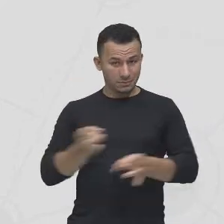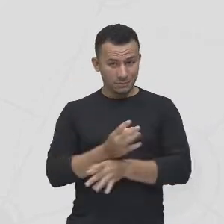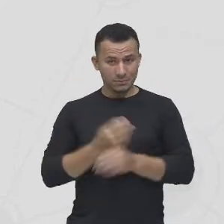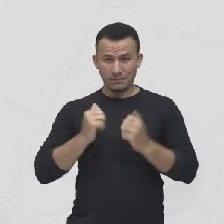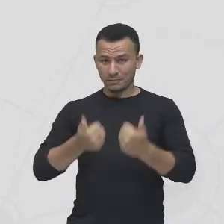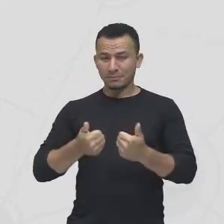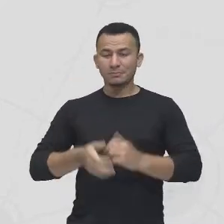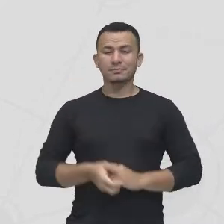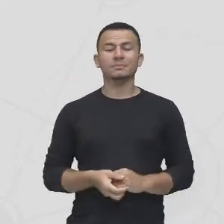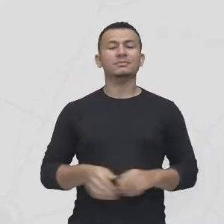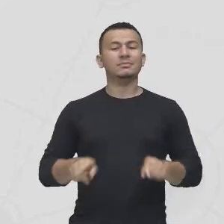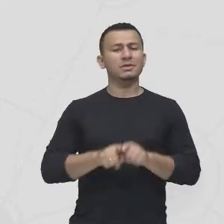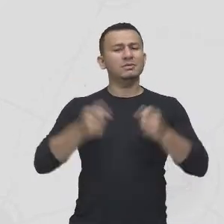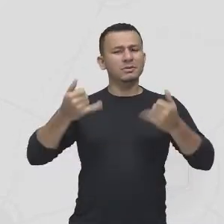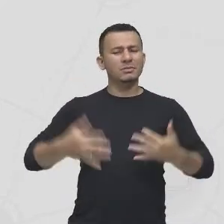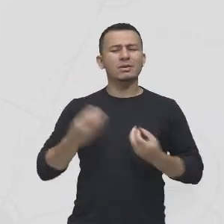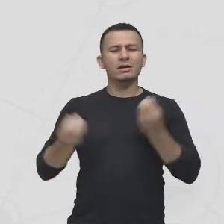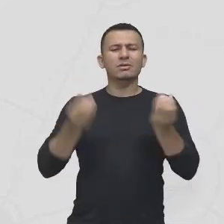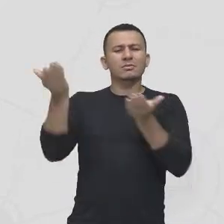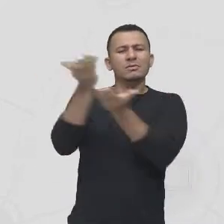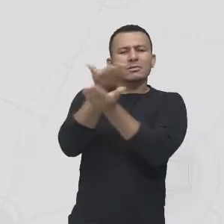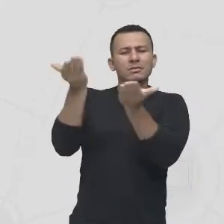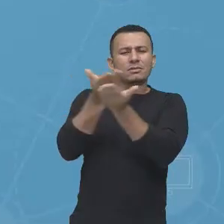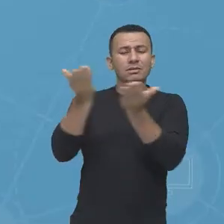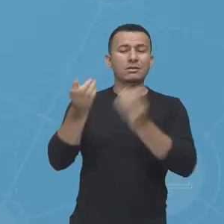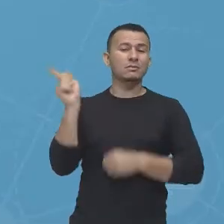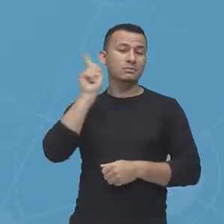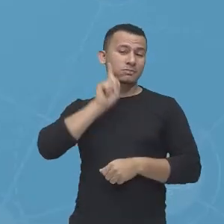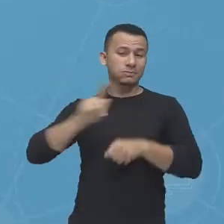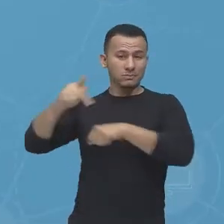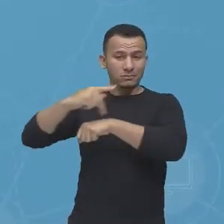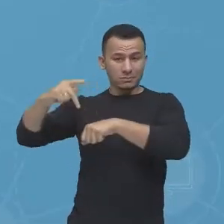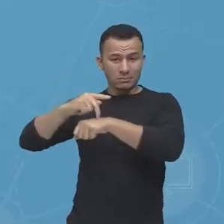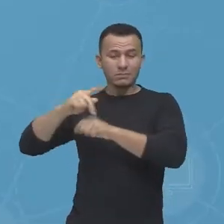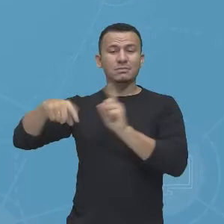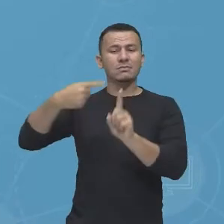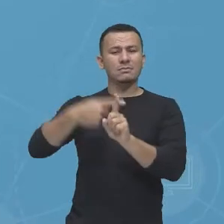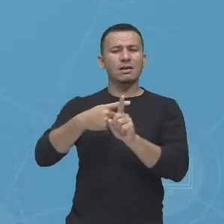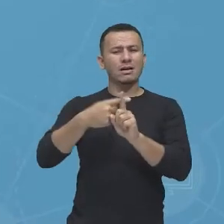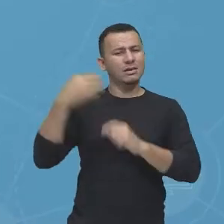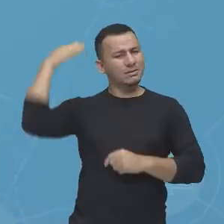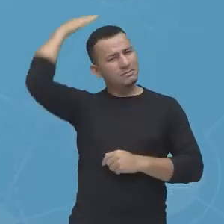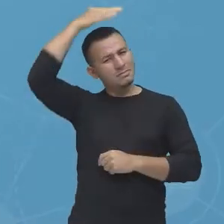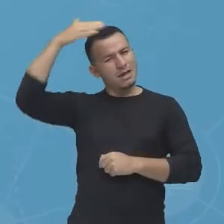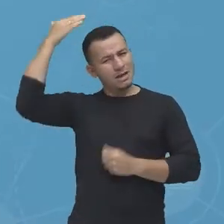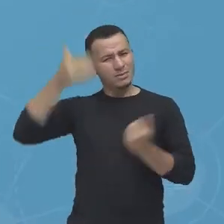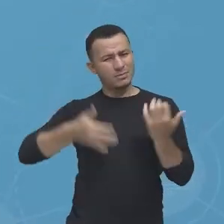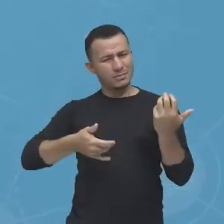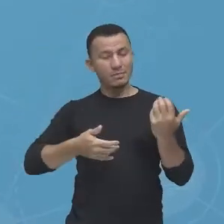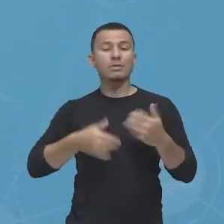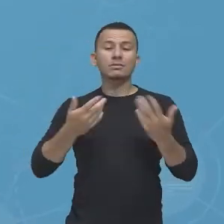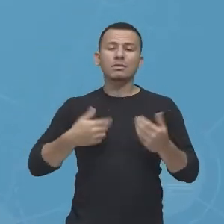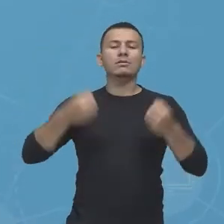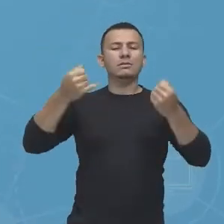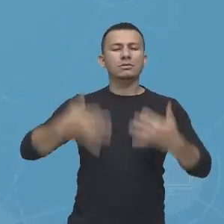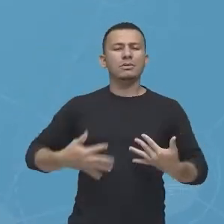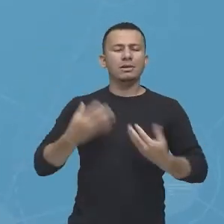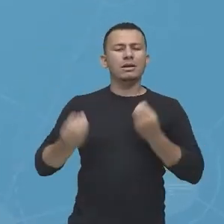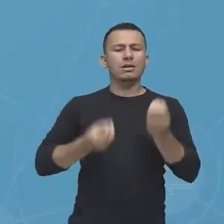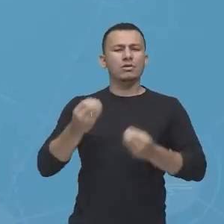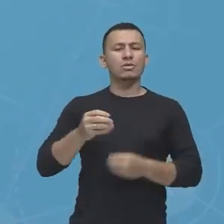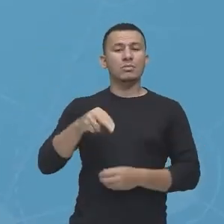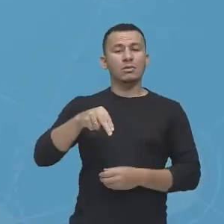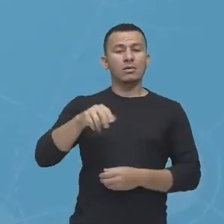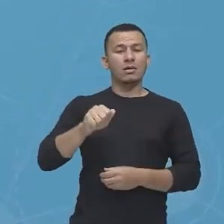certo? E também a sua relação com os Estados Unidos da América e também com o México. A gente vai falar daqui a pouquinho sobre o antigo NAFTA,